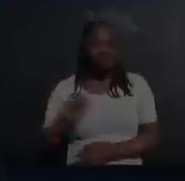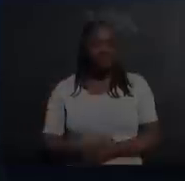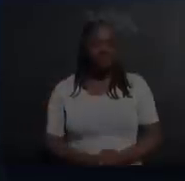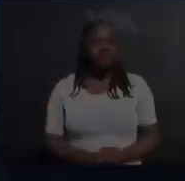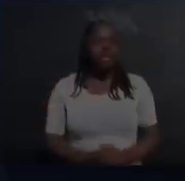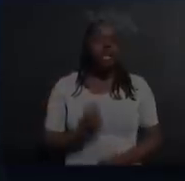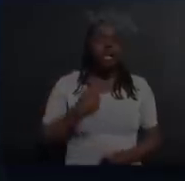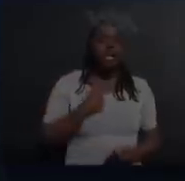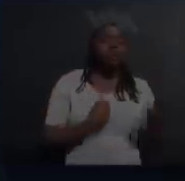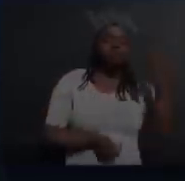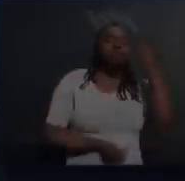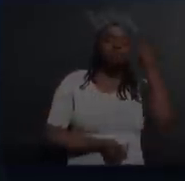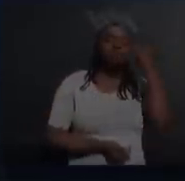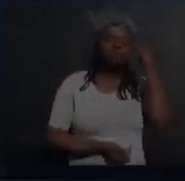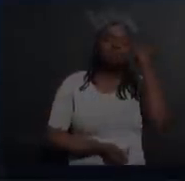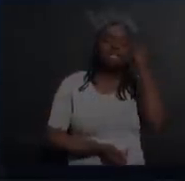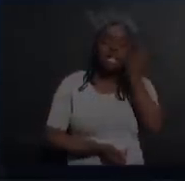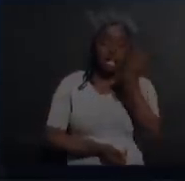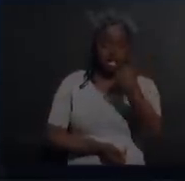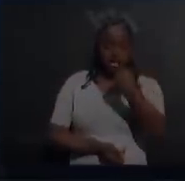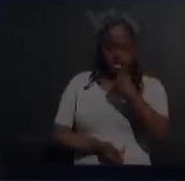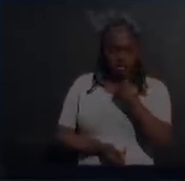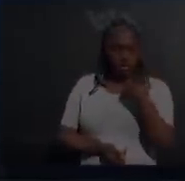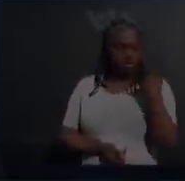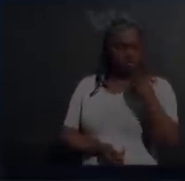eu comecei a pensar,